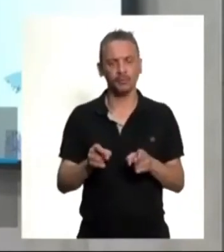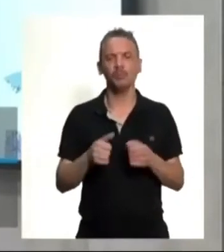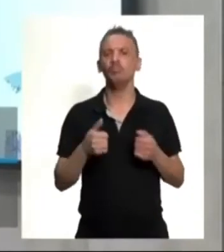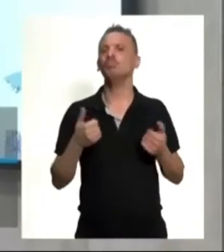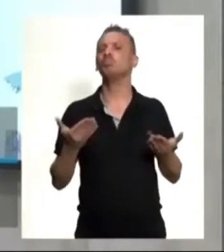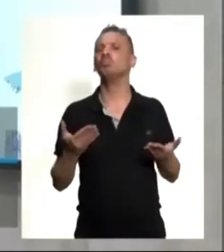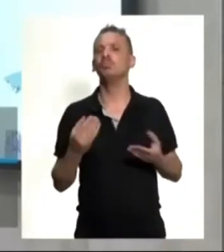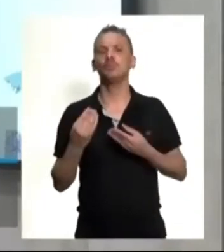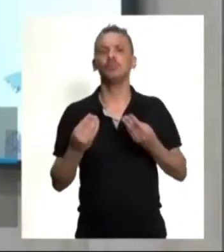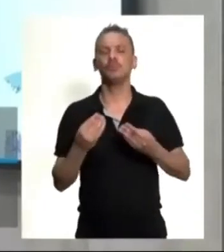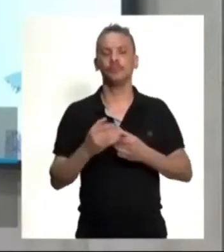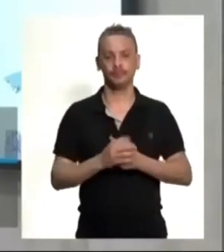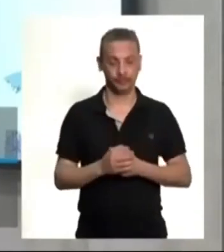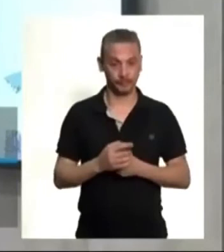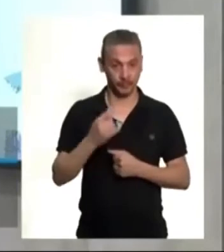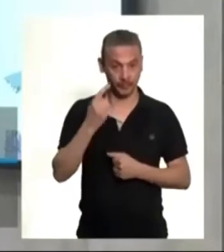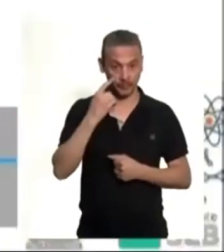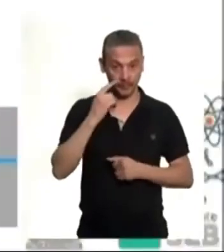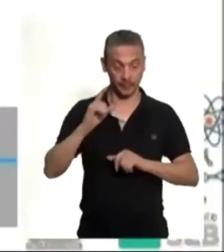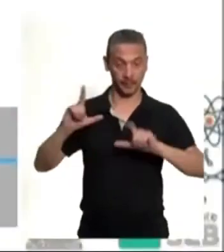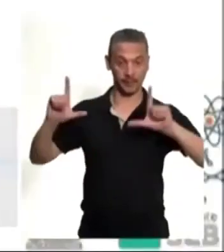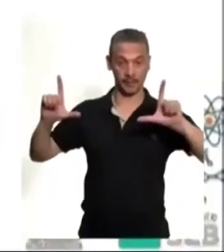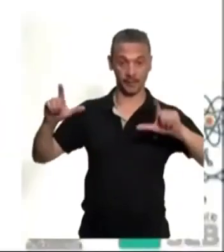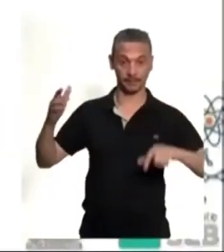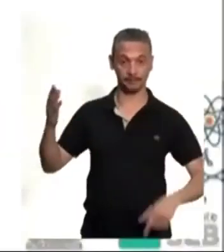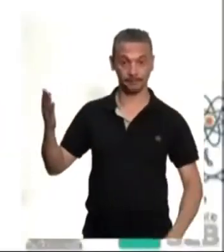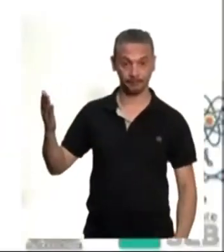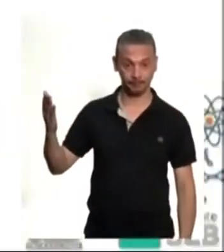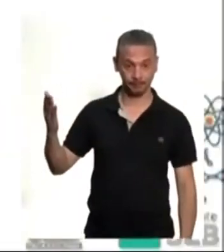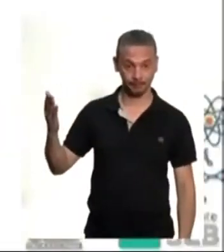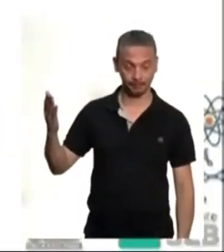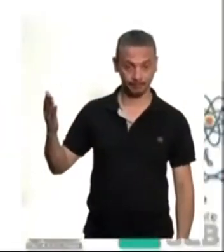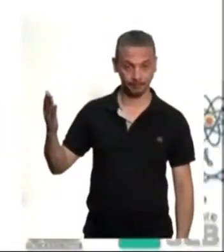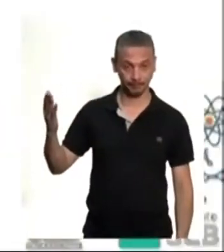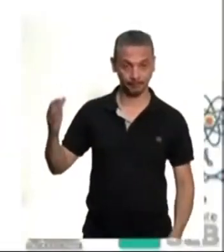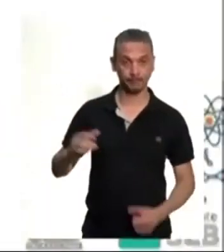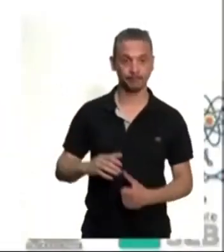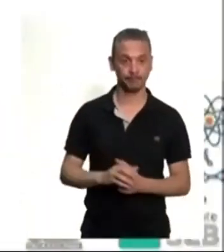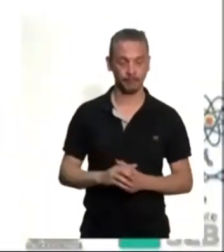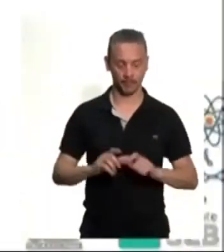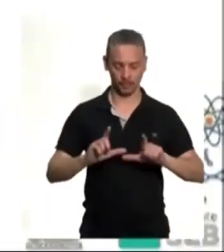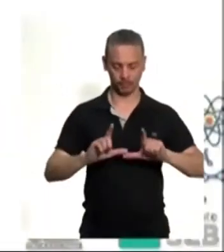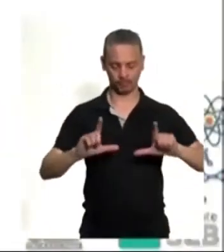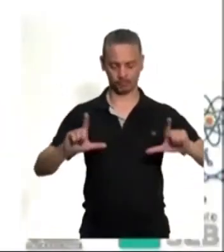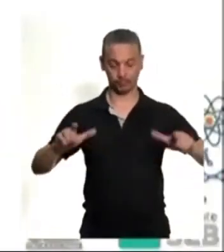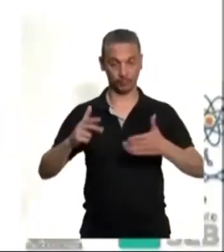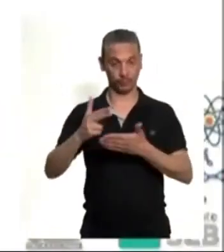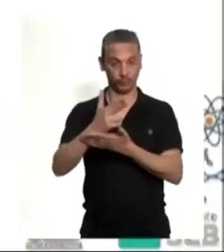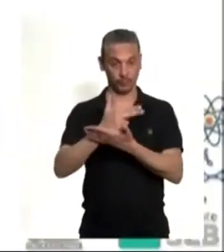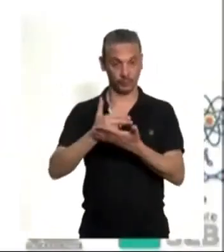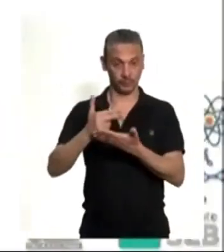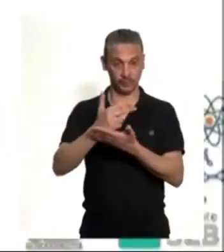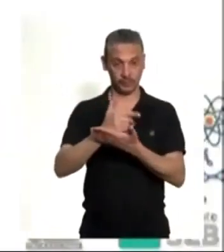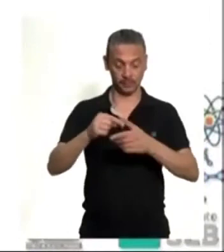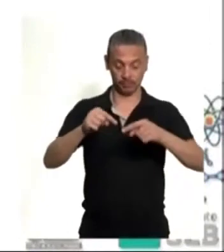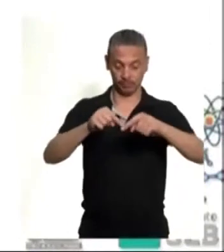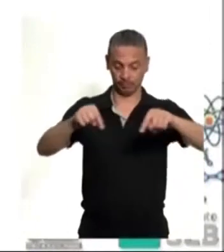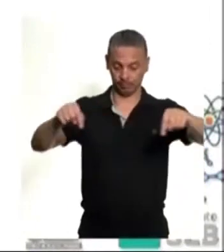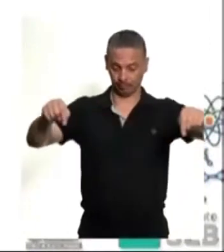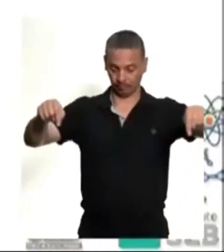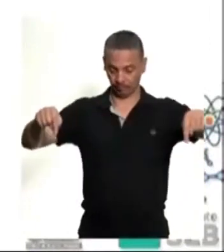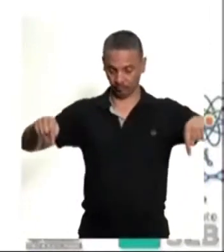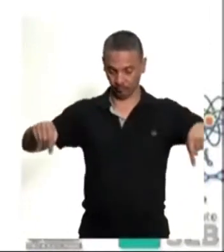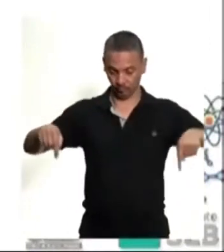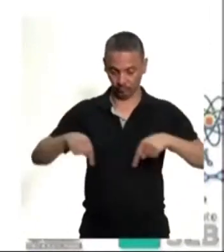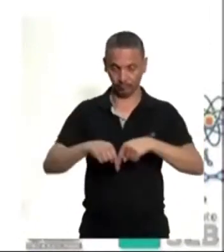o que o Fredão fez. Vamos para a tela grande. Aumentei o máximo possível que dava no PowerPoint essa sala. Veja